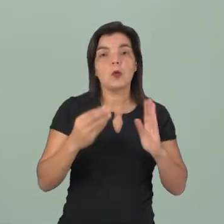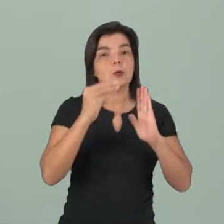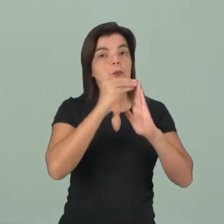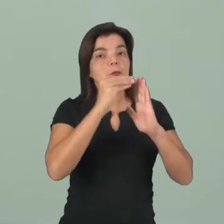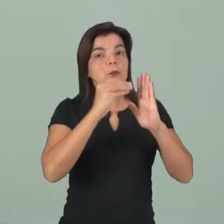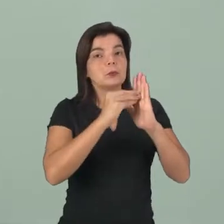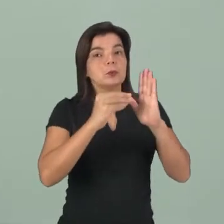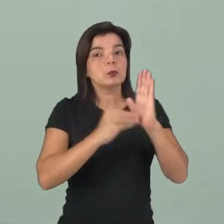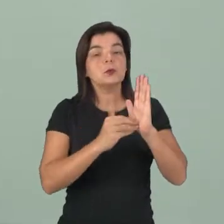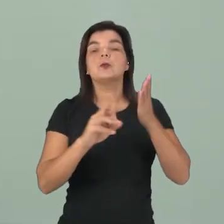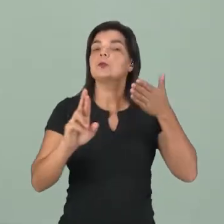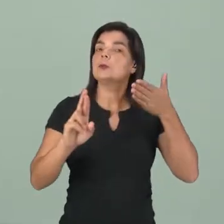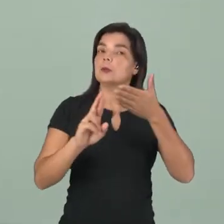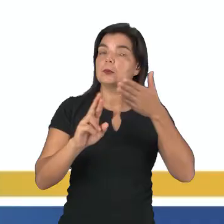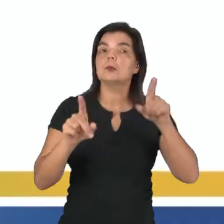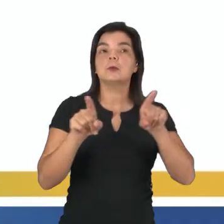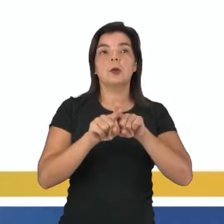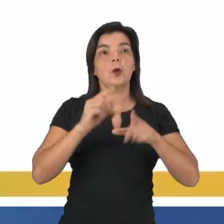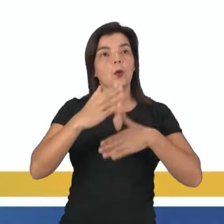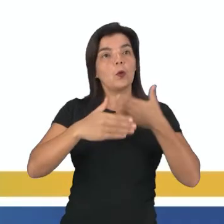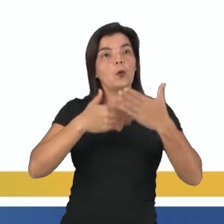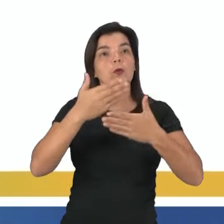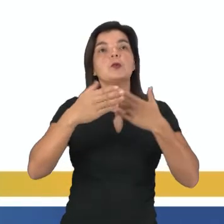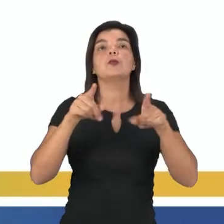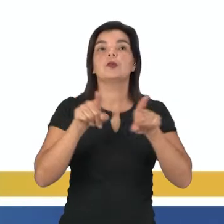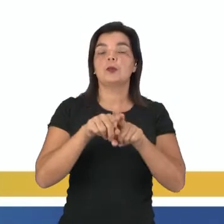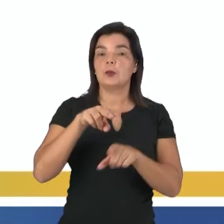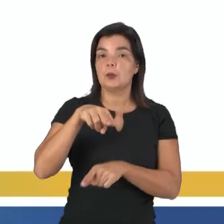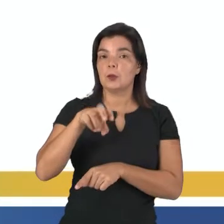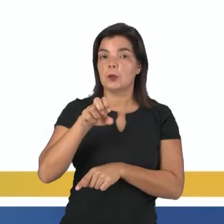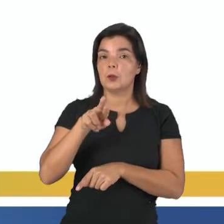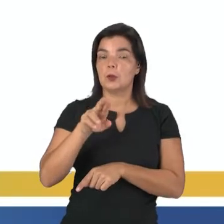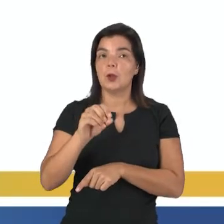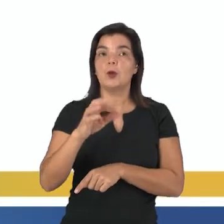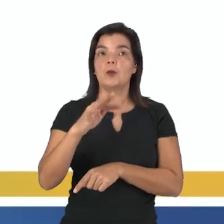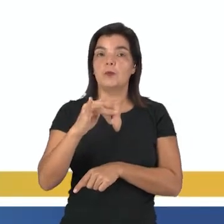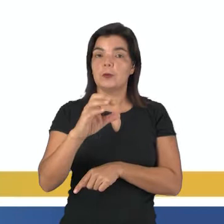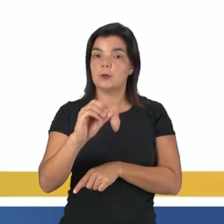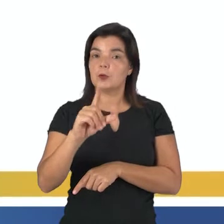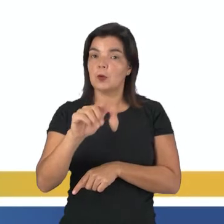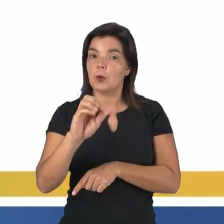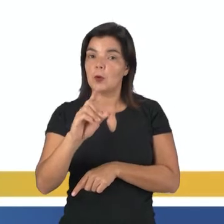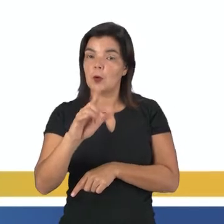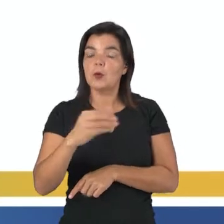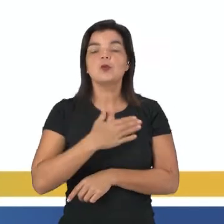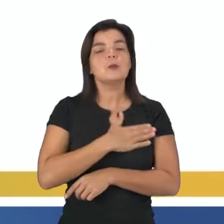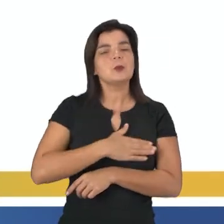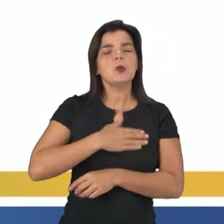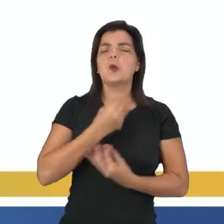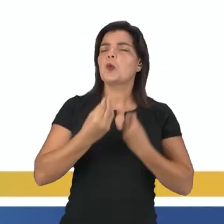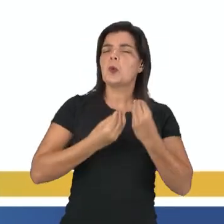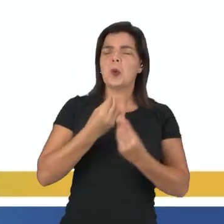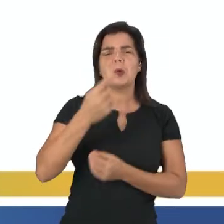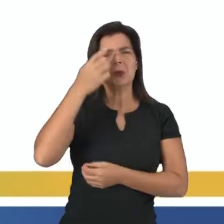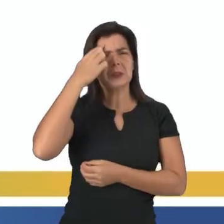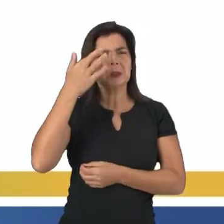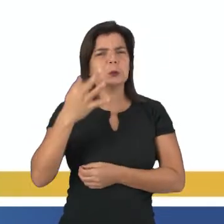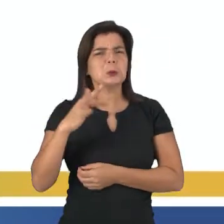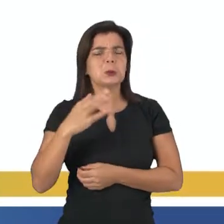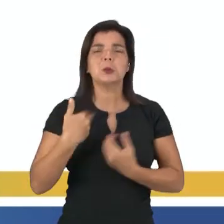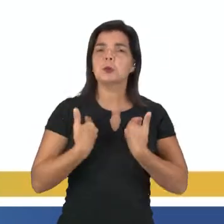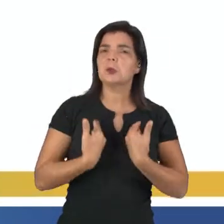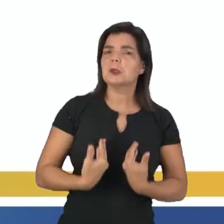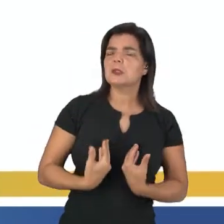tópicos referentes a isso. Tem um processo neurofisiológico, né, que se refere ao meu bem-estar, como é que eu estou para ler, estou com dor de cabeça,